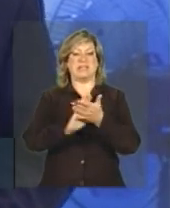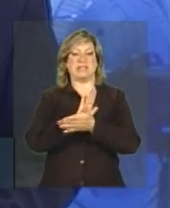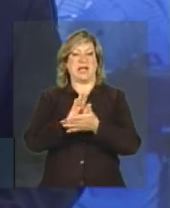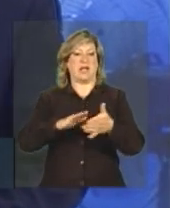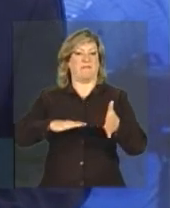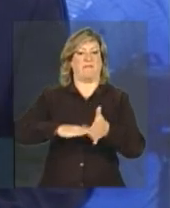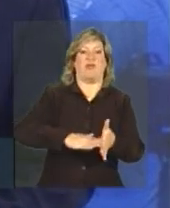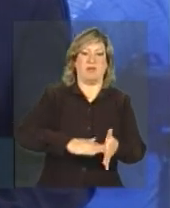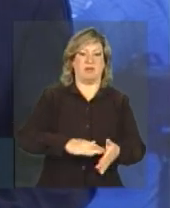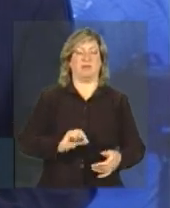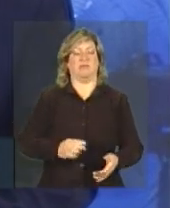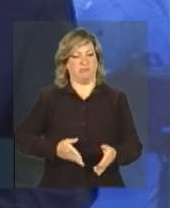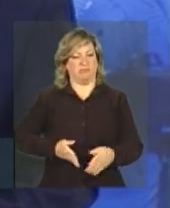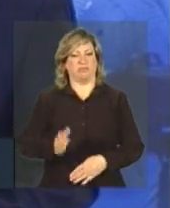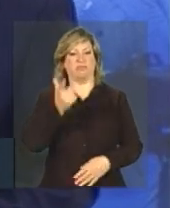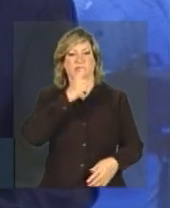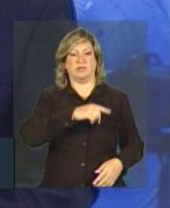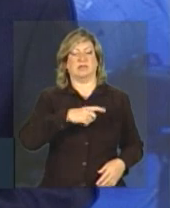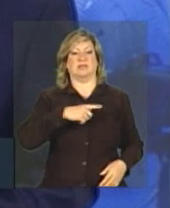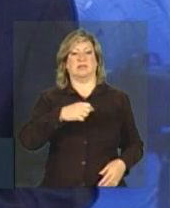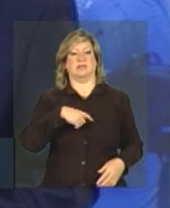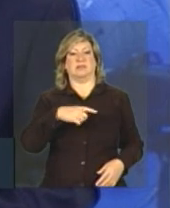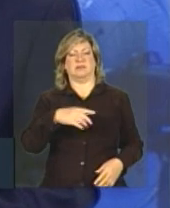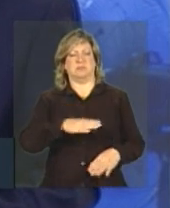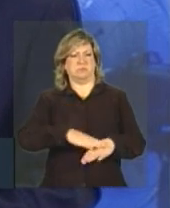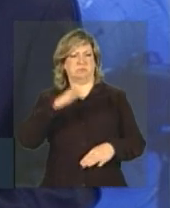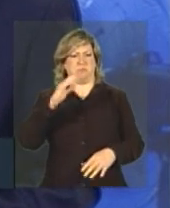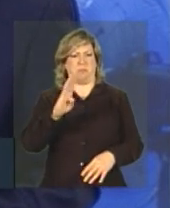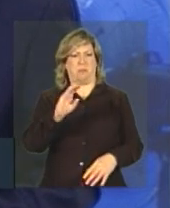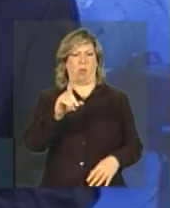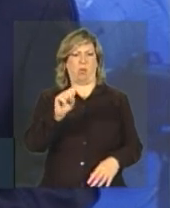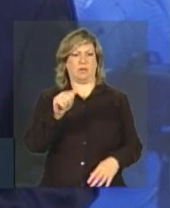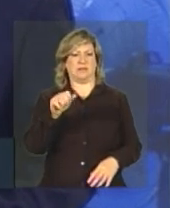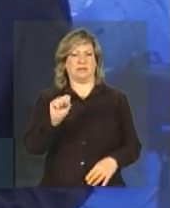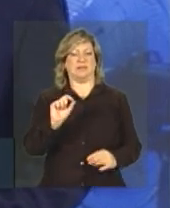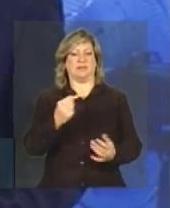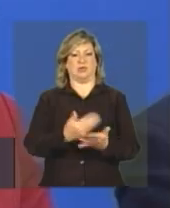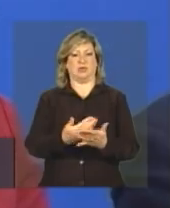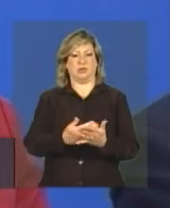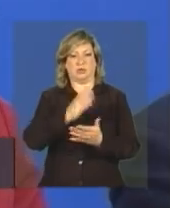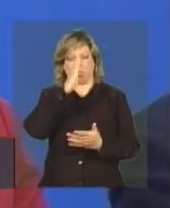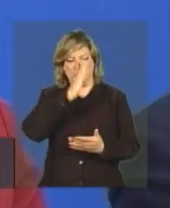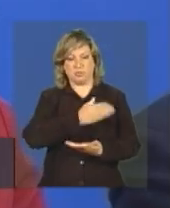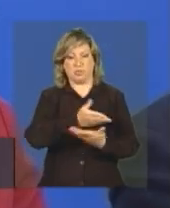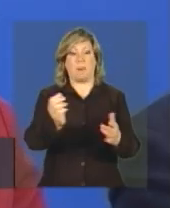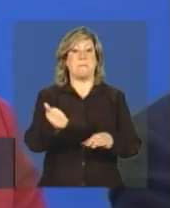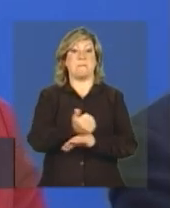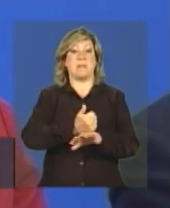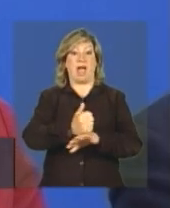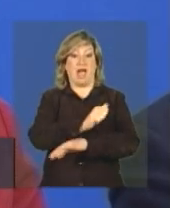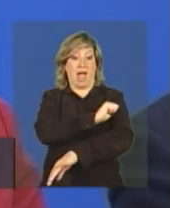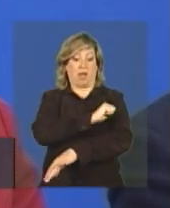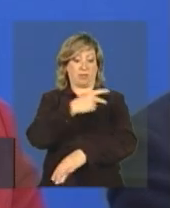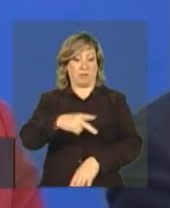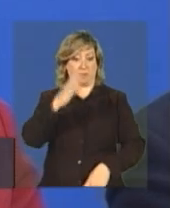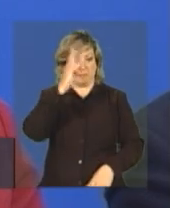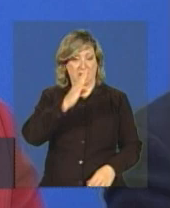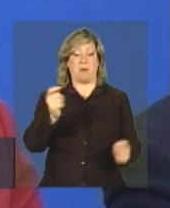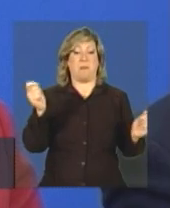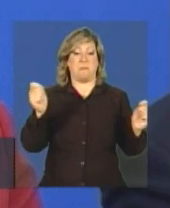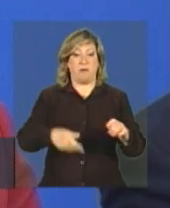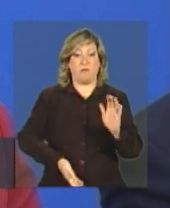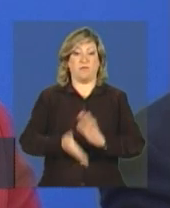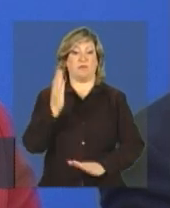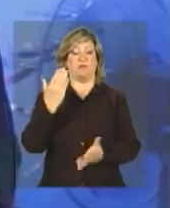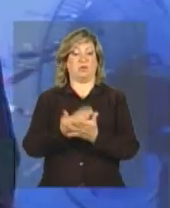ser cerca de 75 mil bolsas de estudo nos próximos 3 anos, para que os melhores alunos desse país